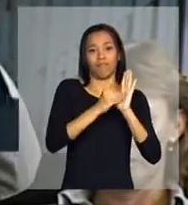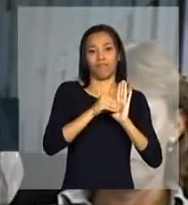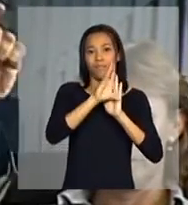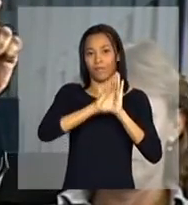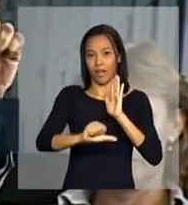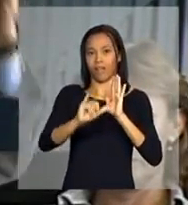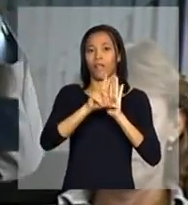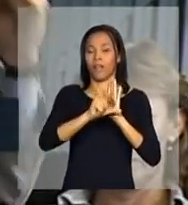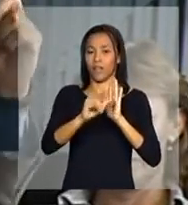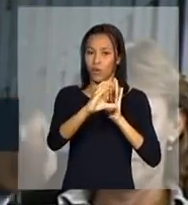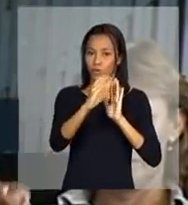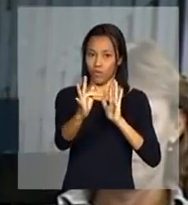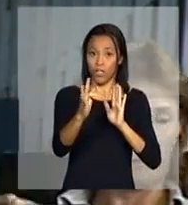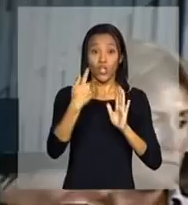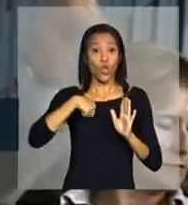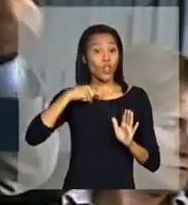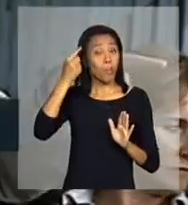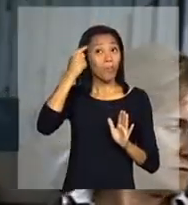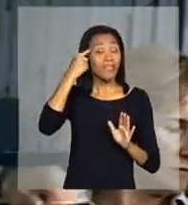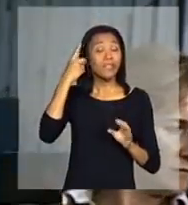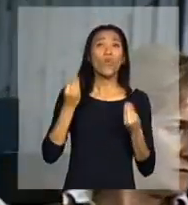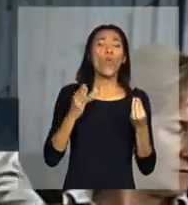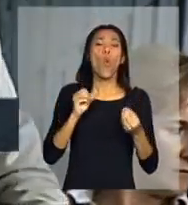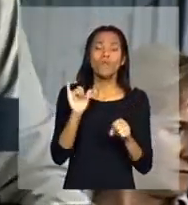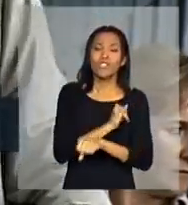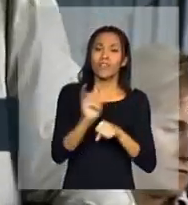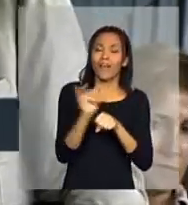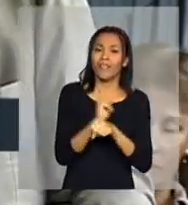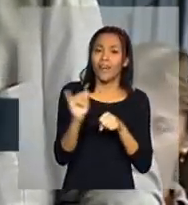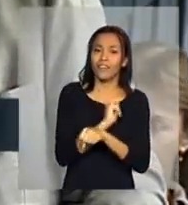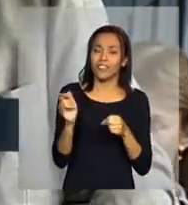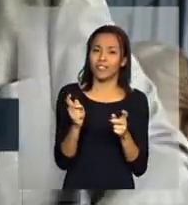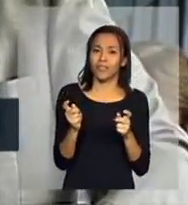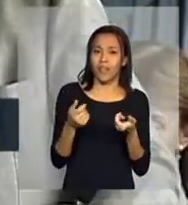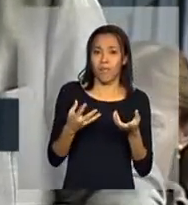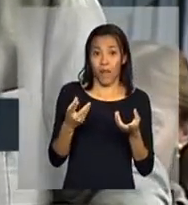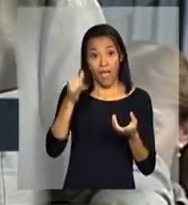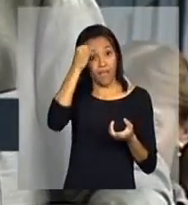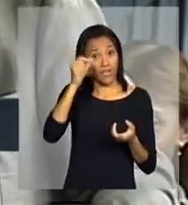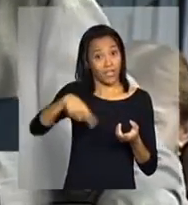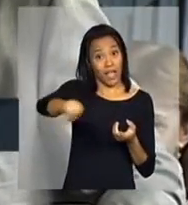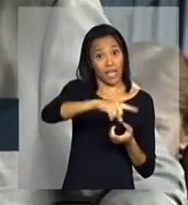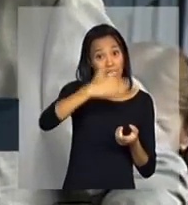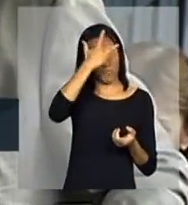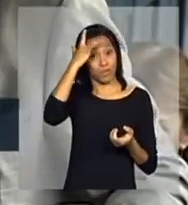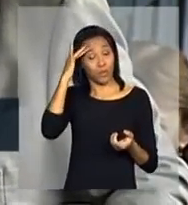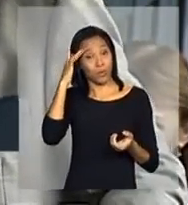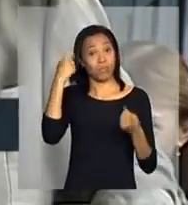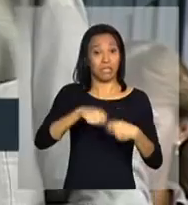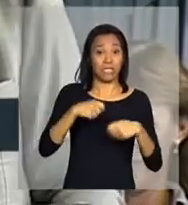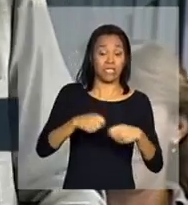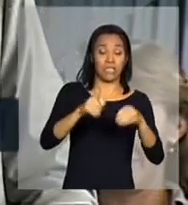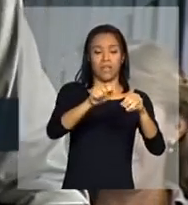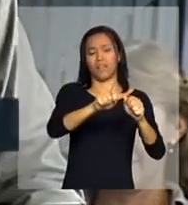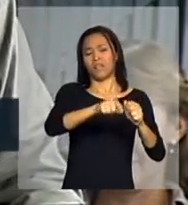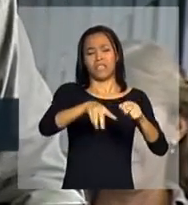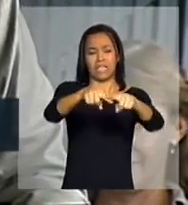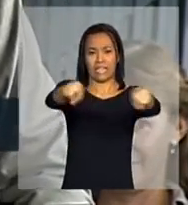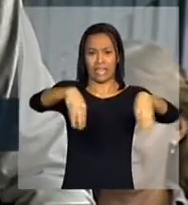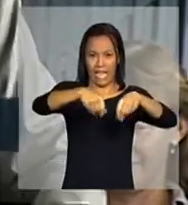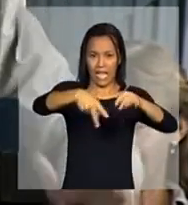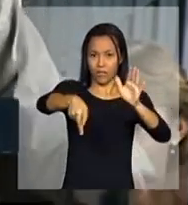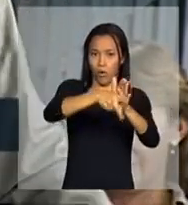buscando mecanismos, pensando mecanismos, que nos marcos da Constituição possam evitar que as pessoas que tenham que ser desalojadas das terras